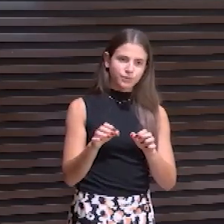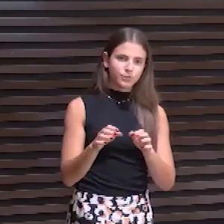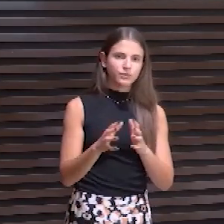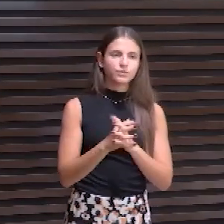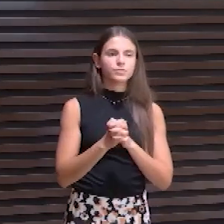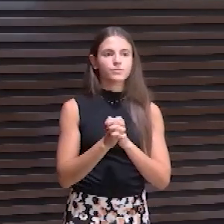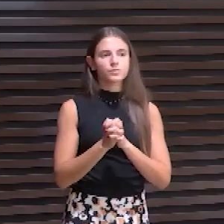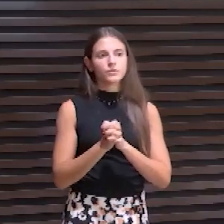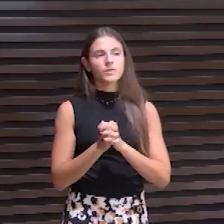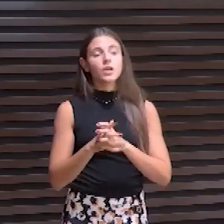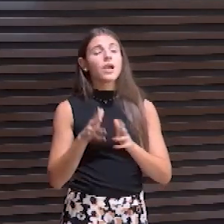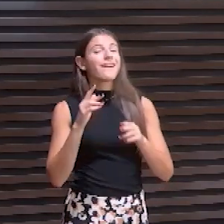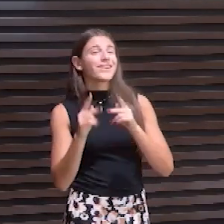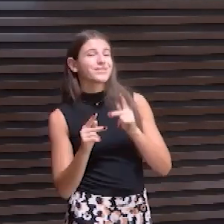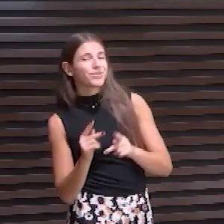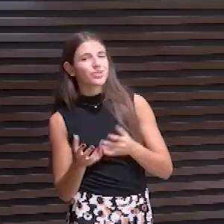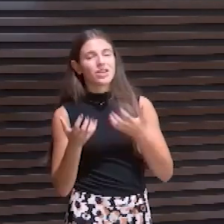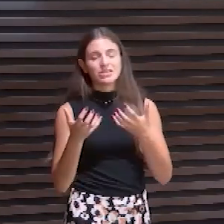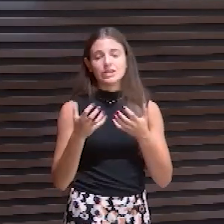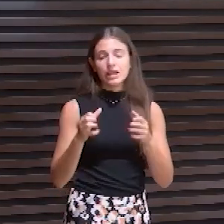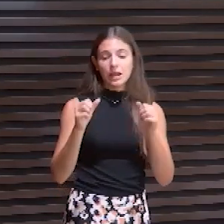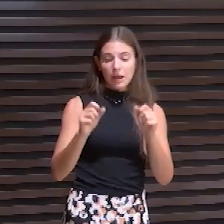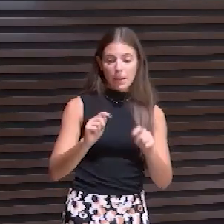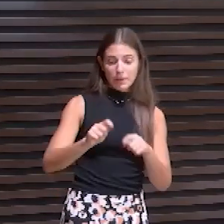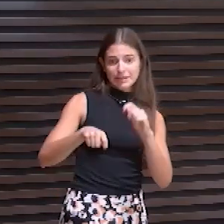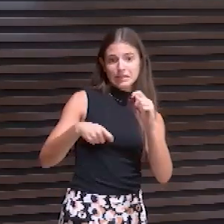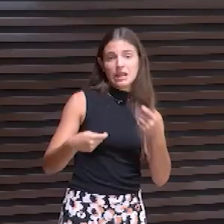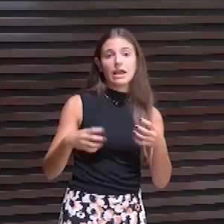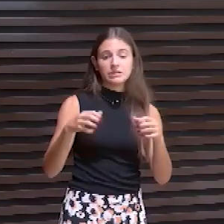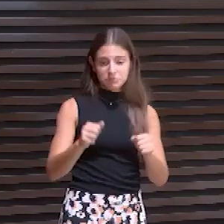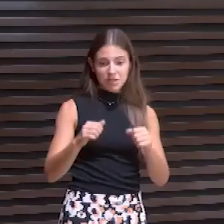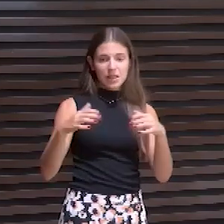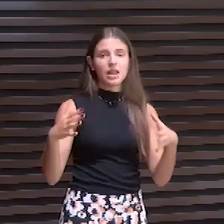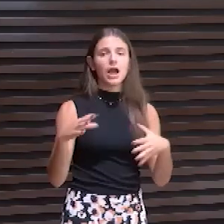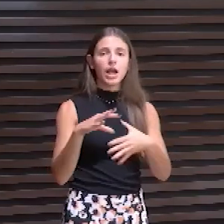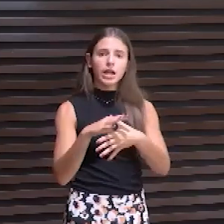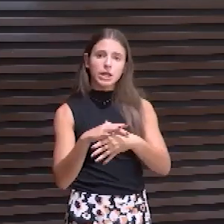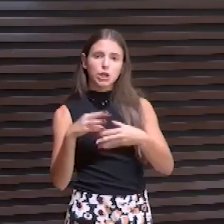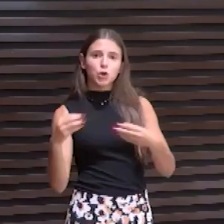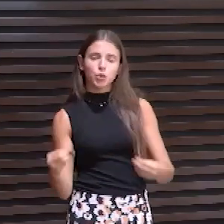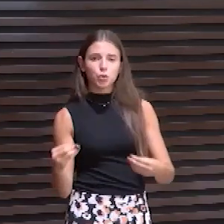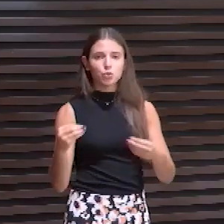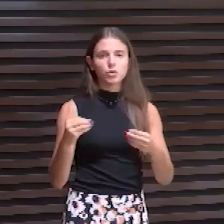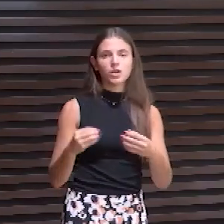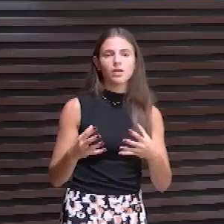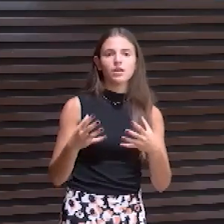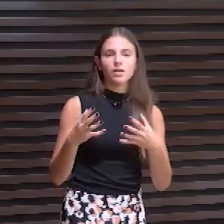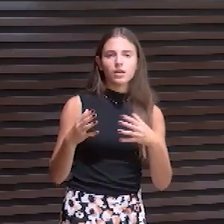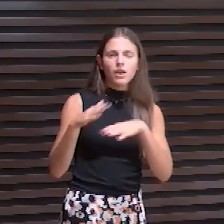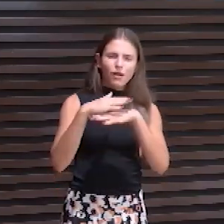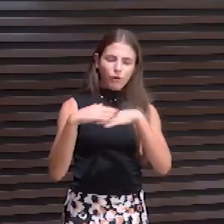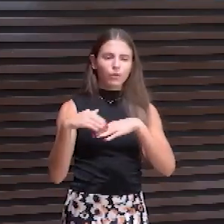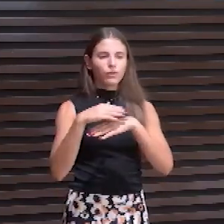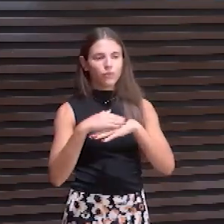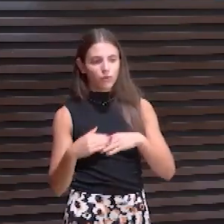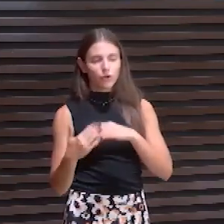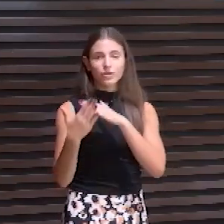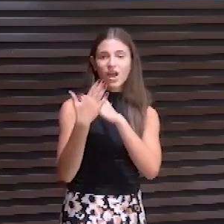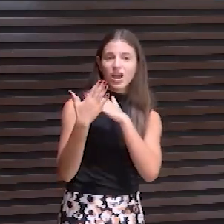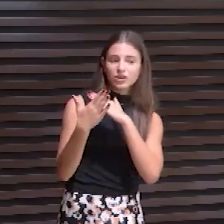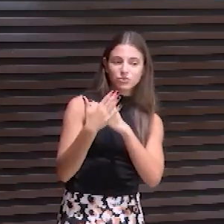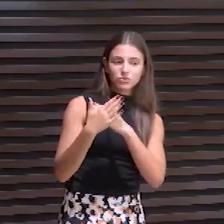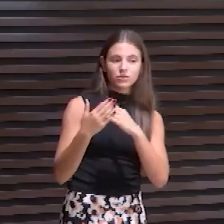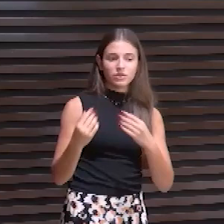As pessoas querem milagres, igual Nazaré, igual Cafarnaum, querem curas, conforto, autoajuda, prosperidade, mas o evangelho